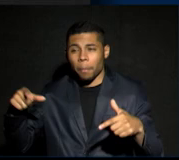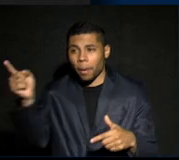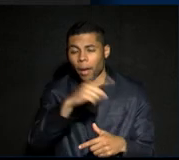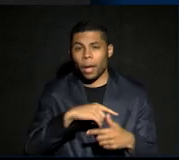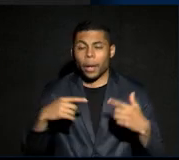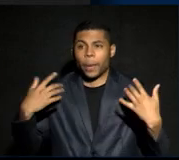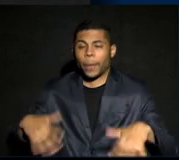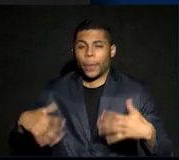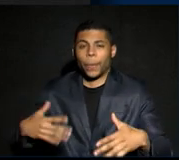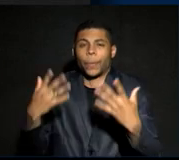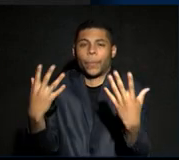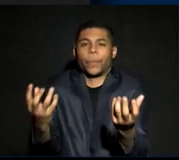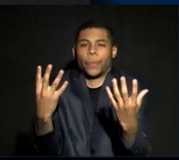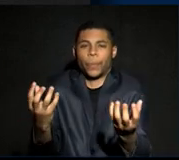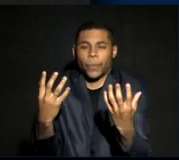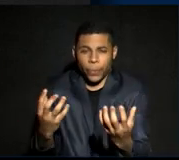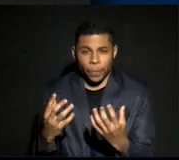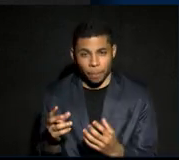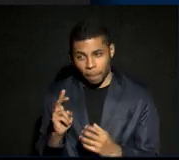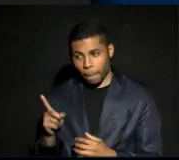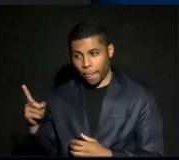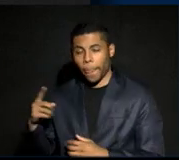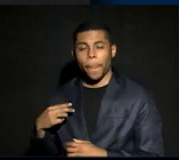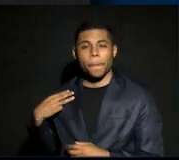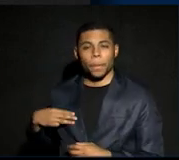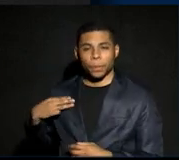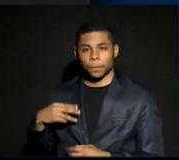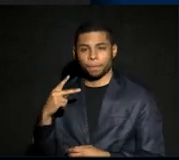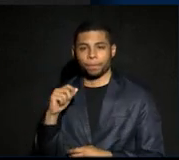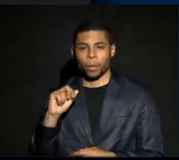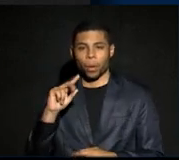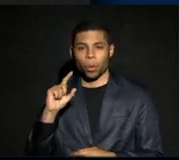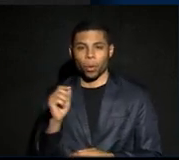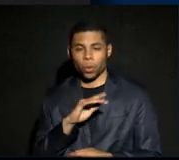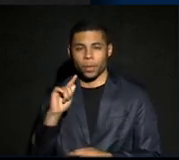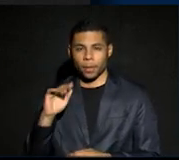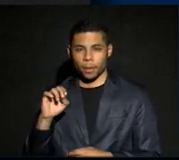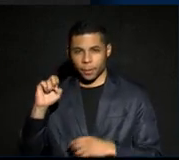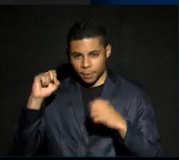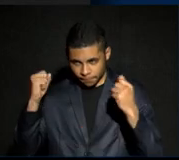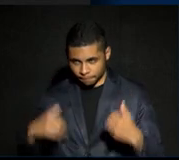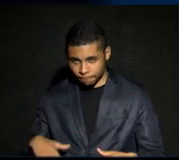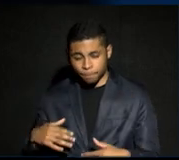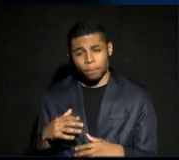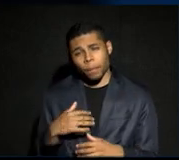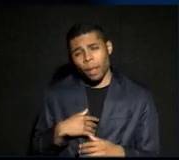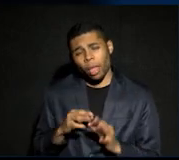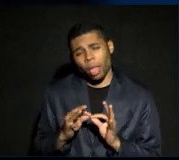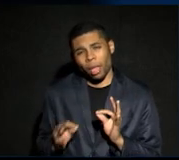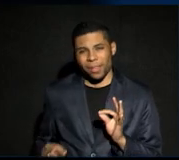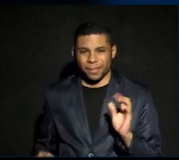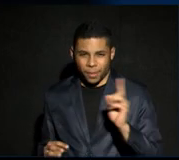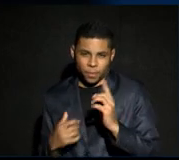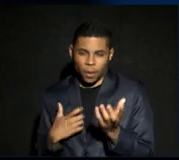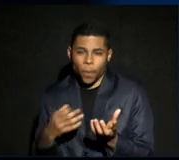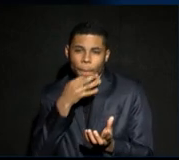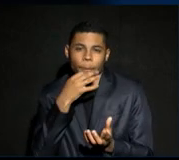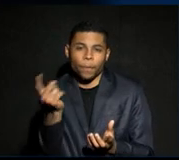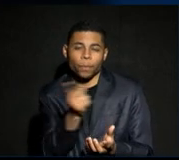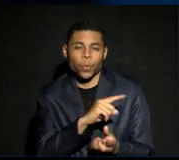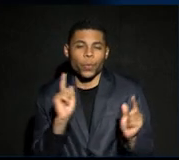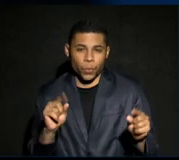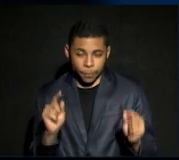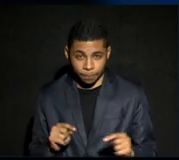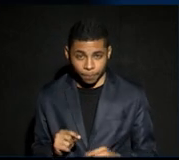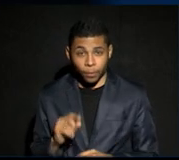bastante aquecido, né, como até o ministro Paulo Guedes comentou. Então, não vou me alongar muito, mas eu queria saber um pouco a opinião de vocês. Thiago, quer